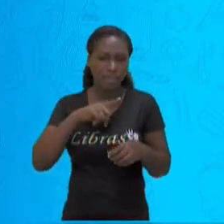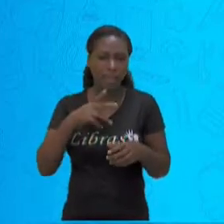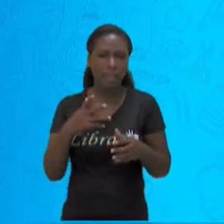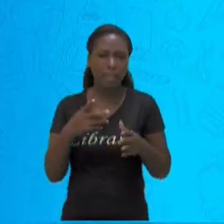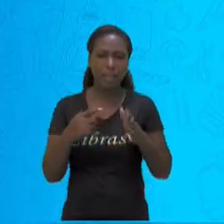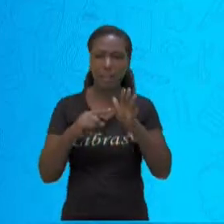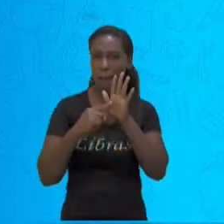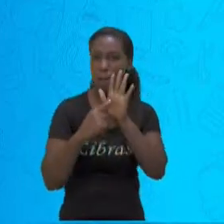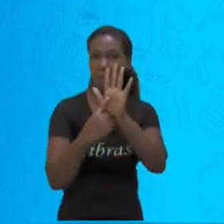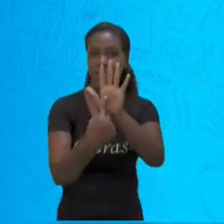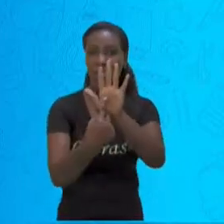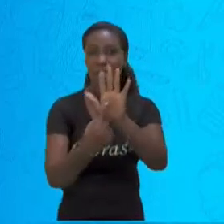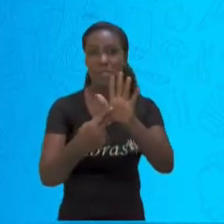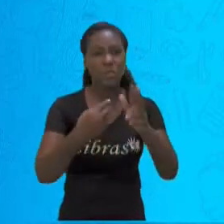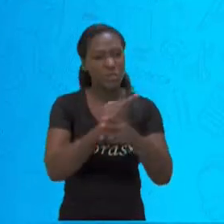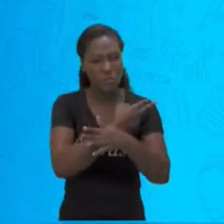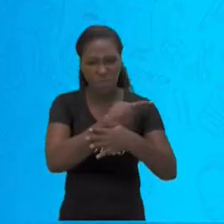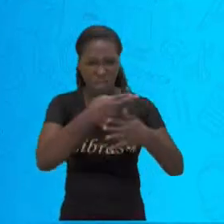não valorizamos.